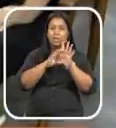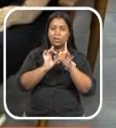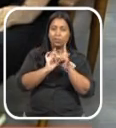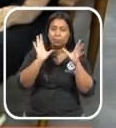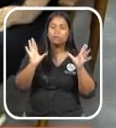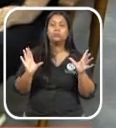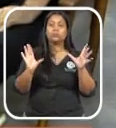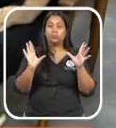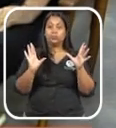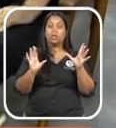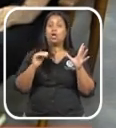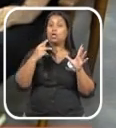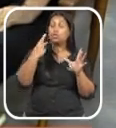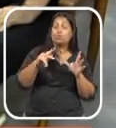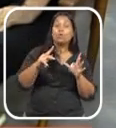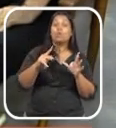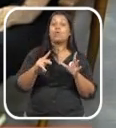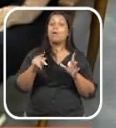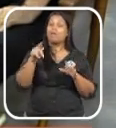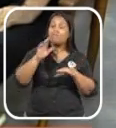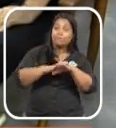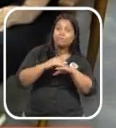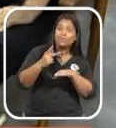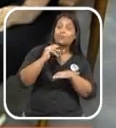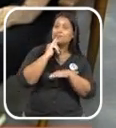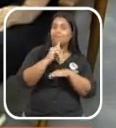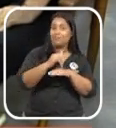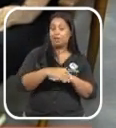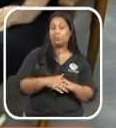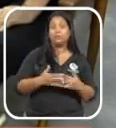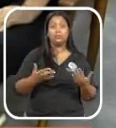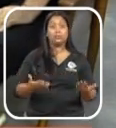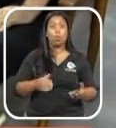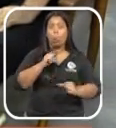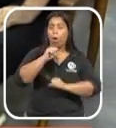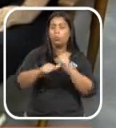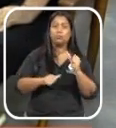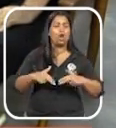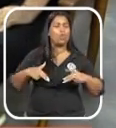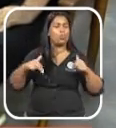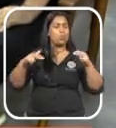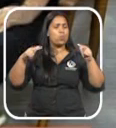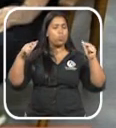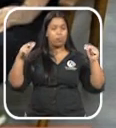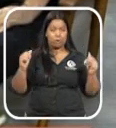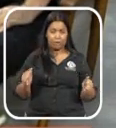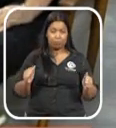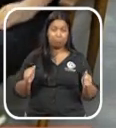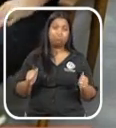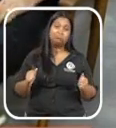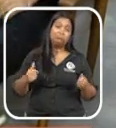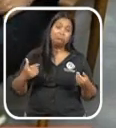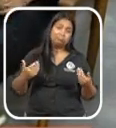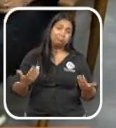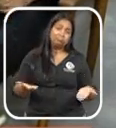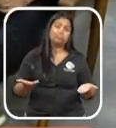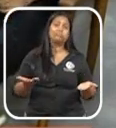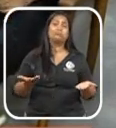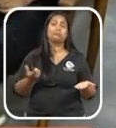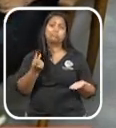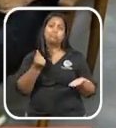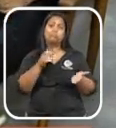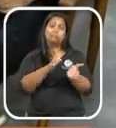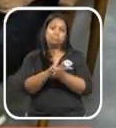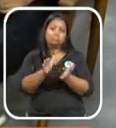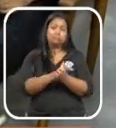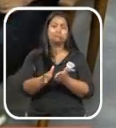sua. Então, nunca altera, porque vem essa história. É claro que o orçamento, o Poder Executivo, tem os mecanismos